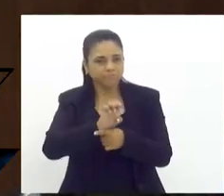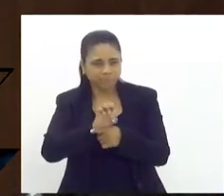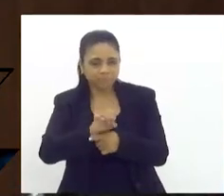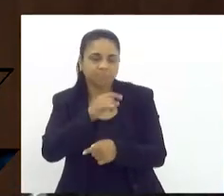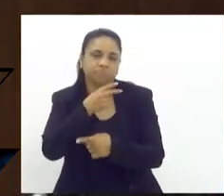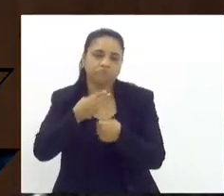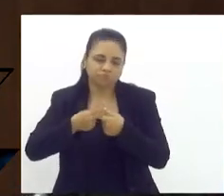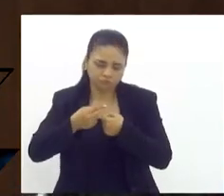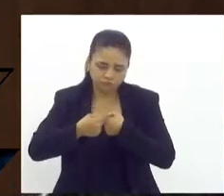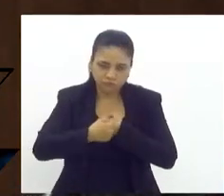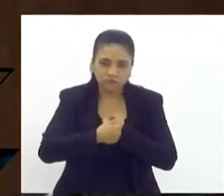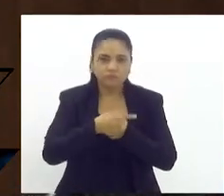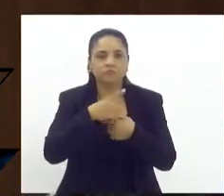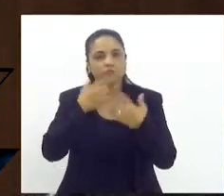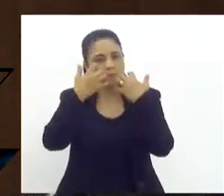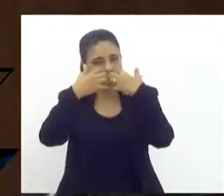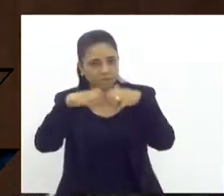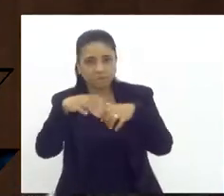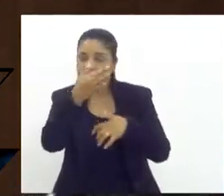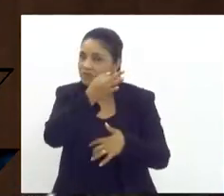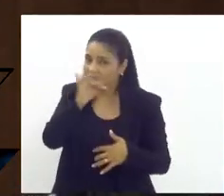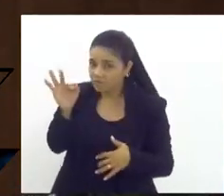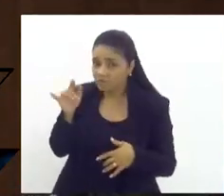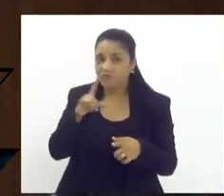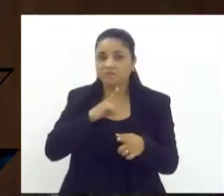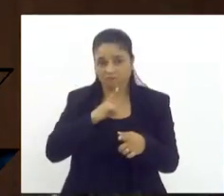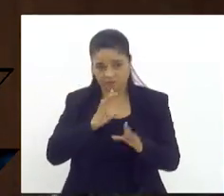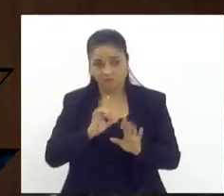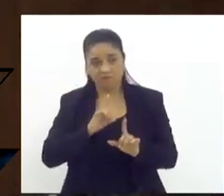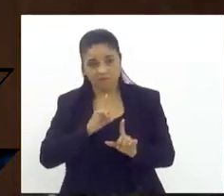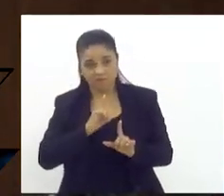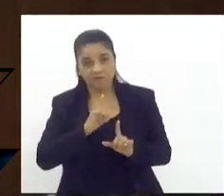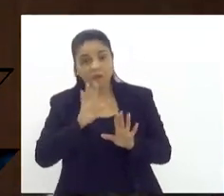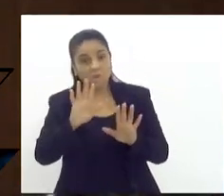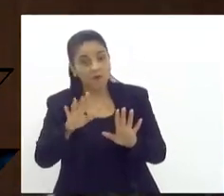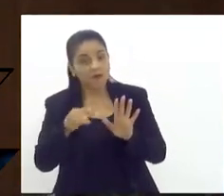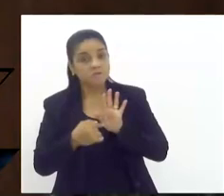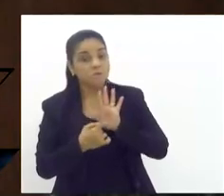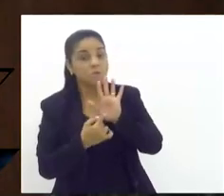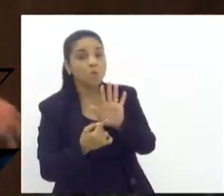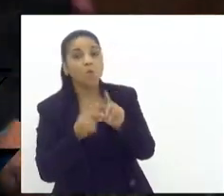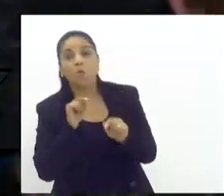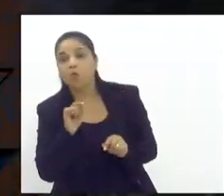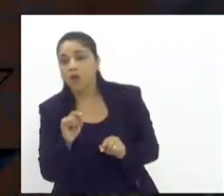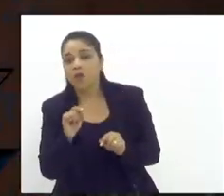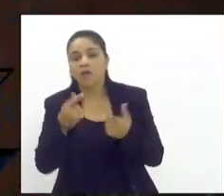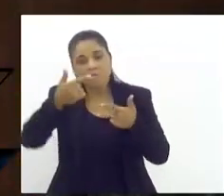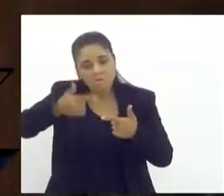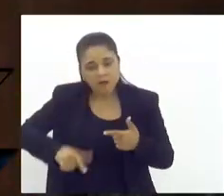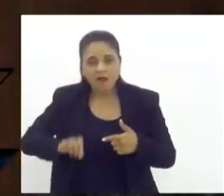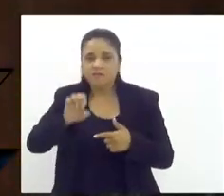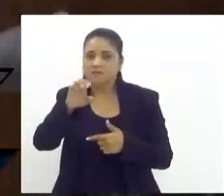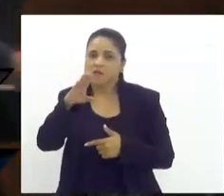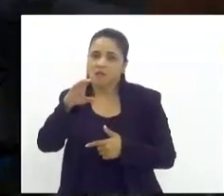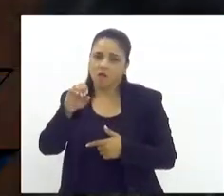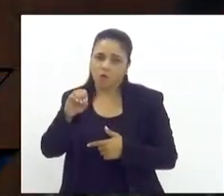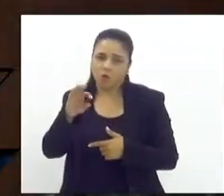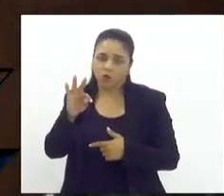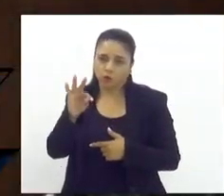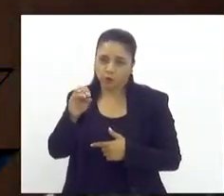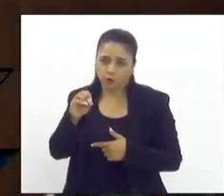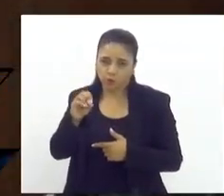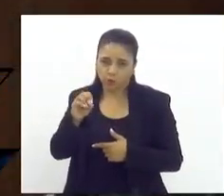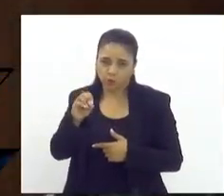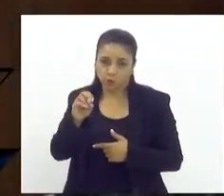federais Petrópolis o importante é que isso sirva para mais é a culturaismo mais preservação